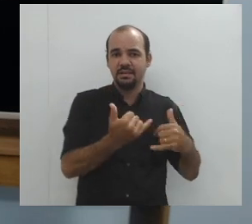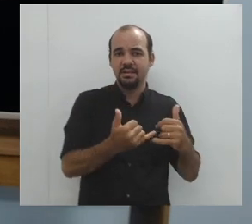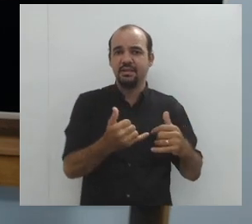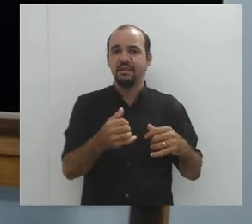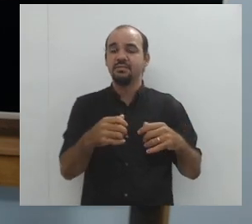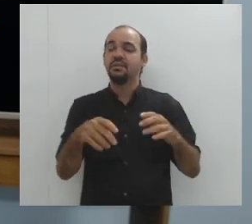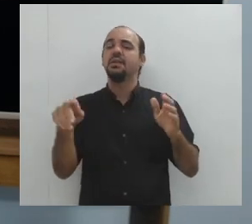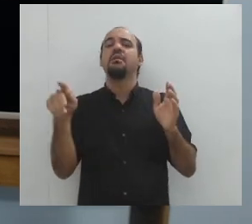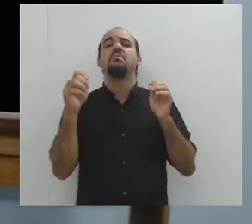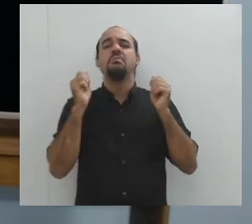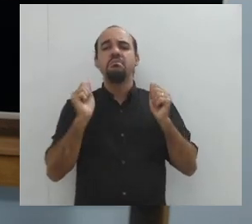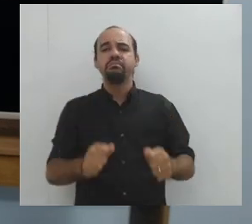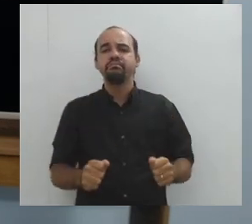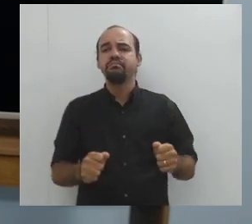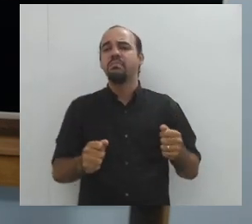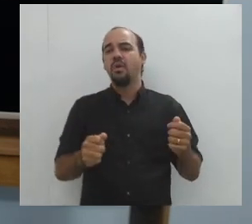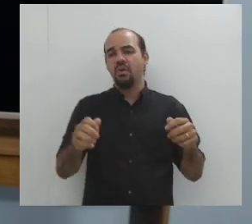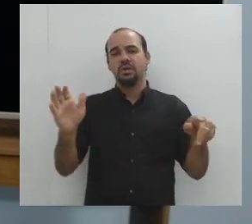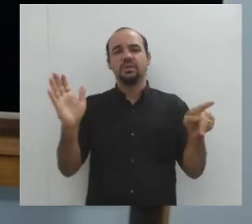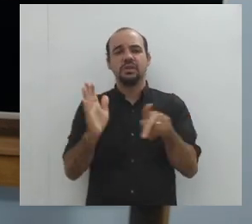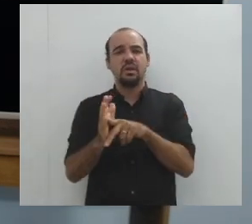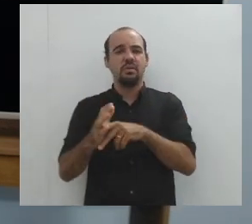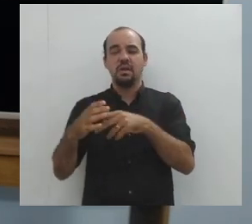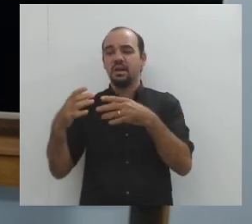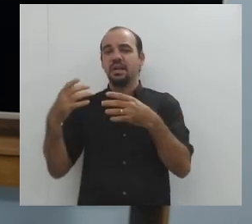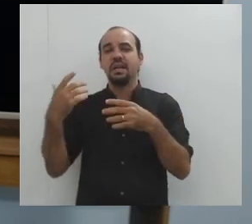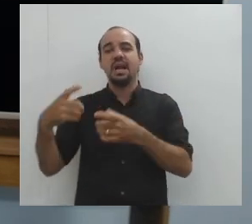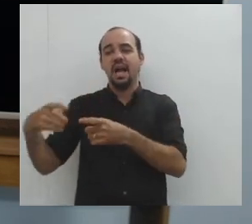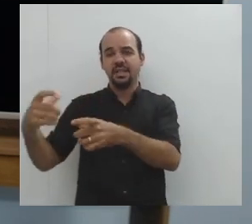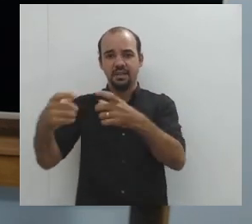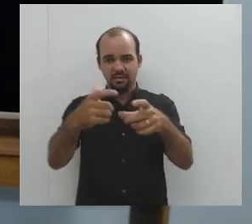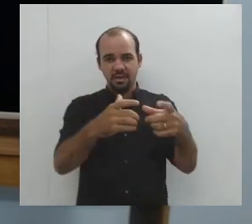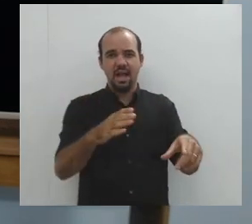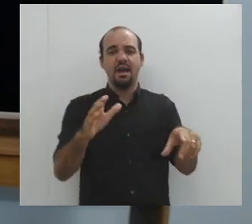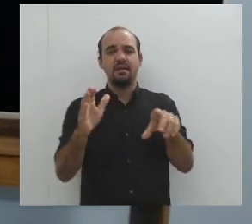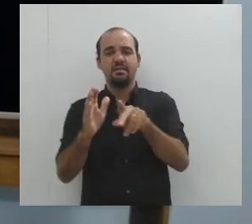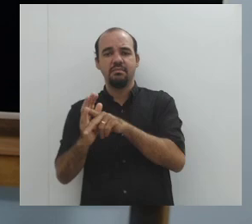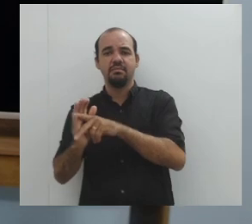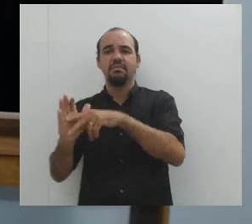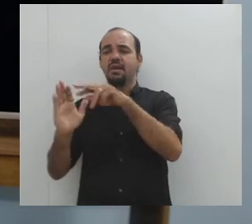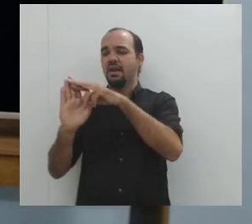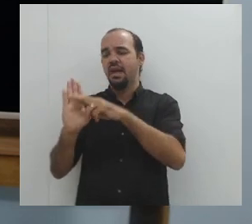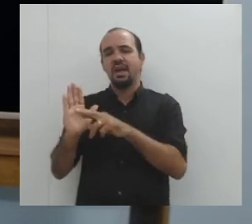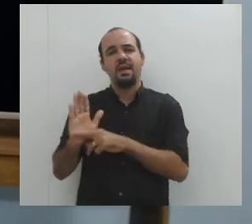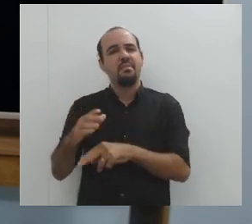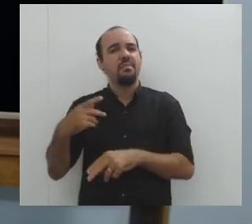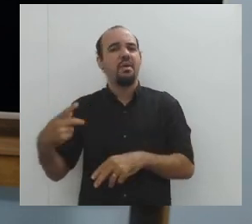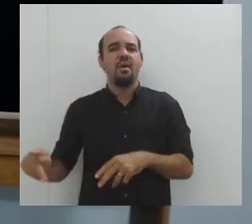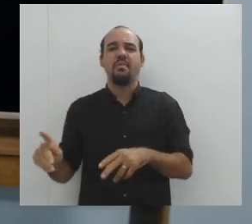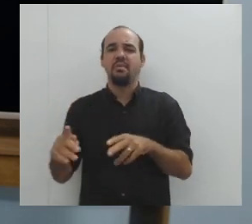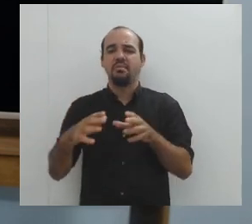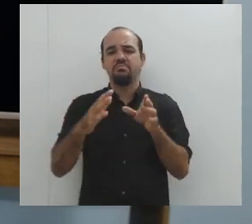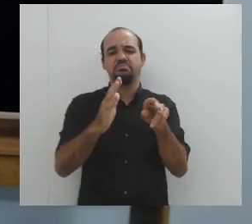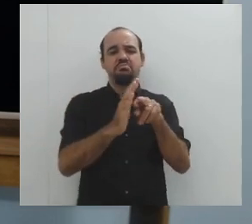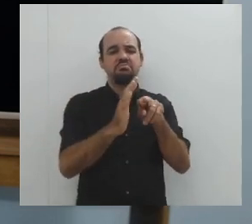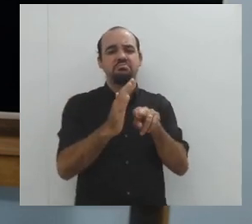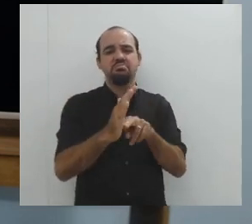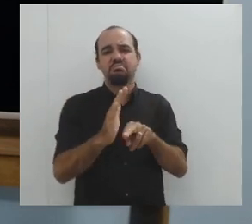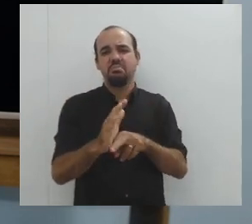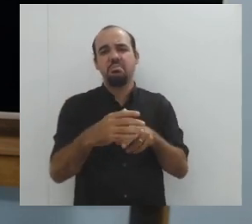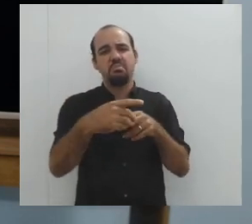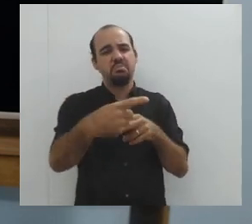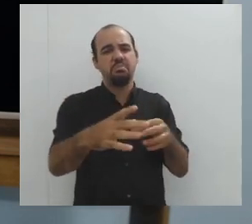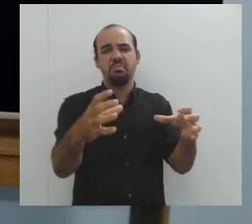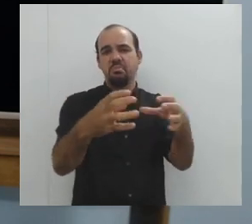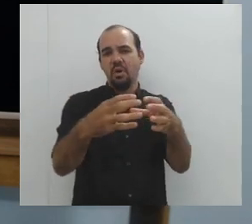queimado. Eu moro na rua 7 de setembro, eu jogo com um tipo de regra. Na rua 15 de novembro, que é a rua